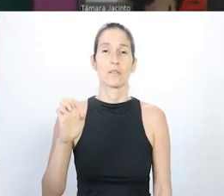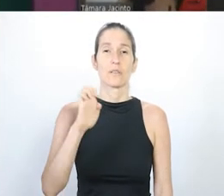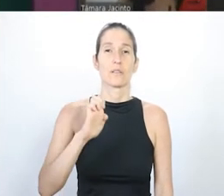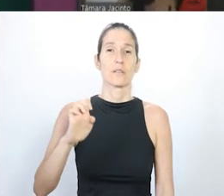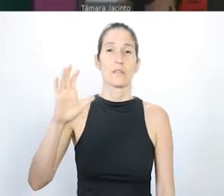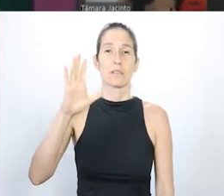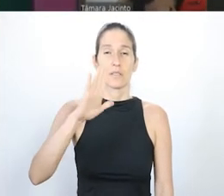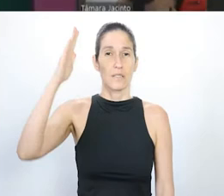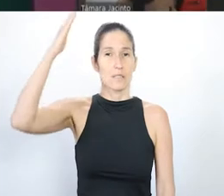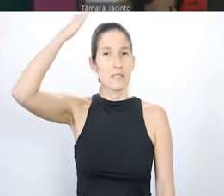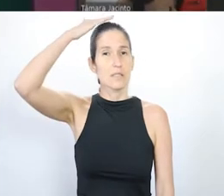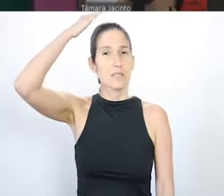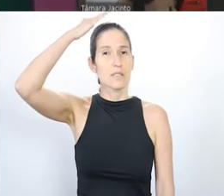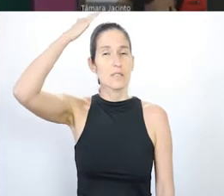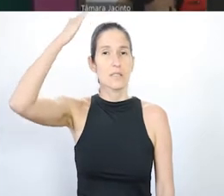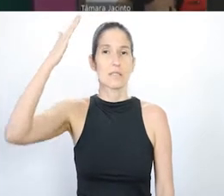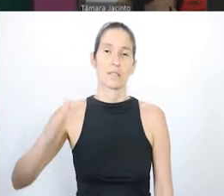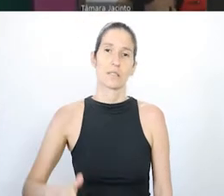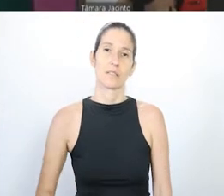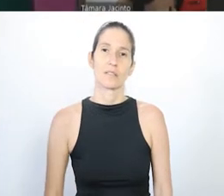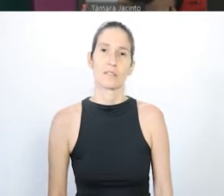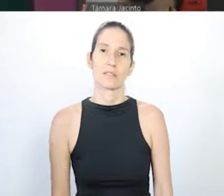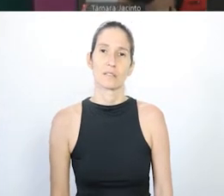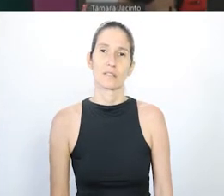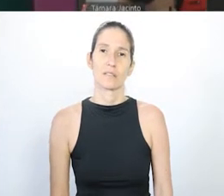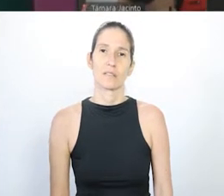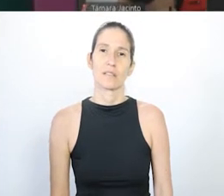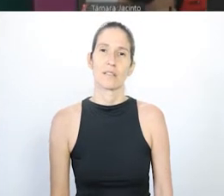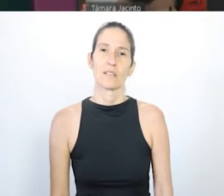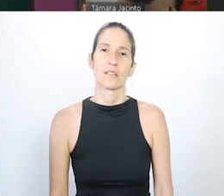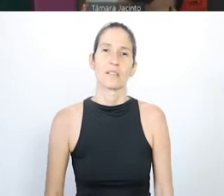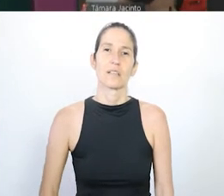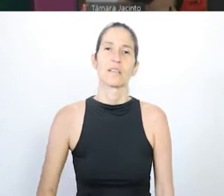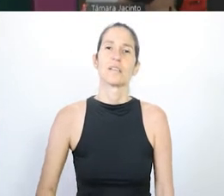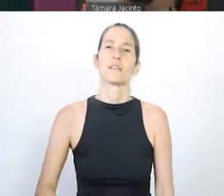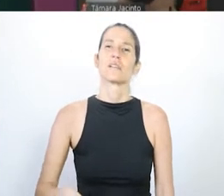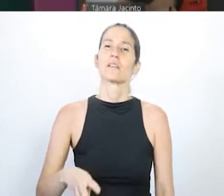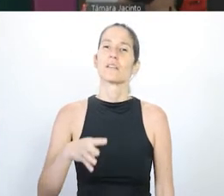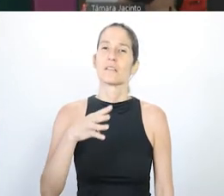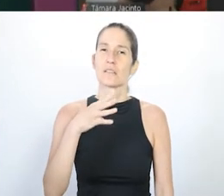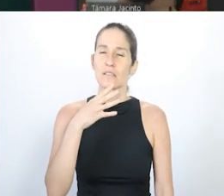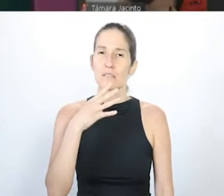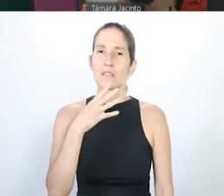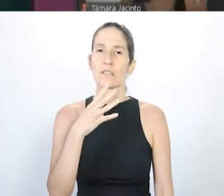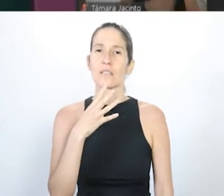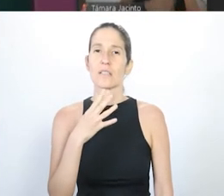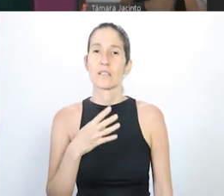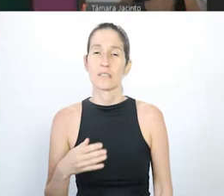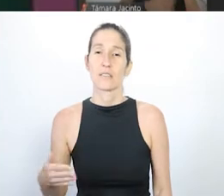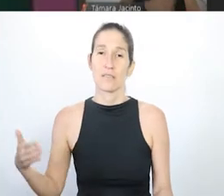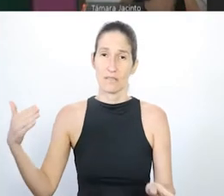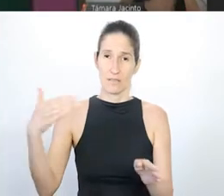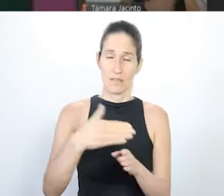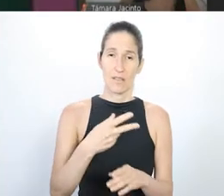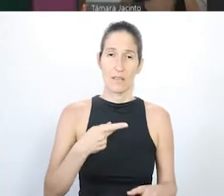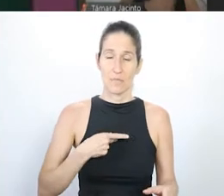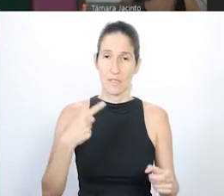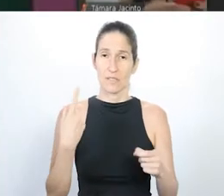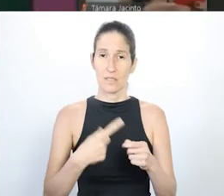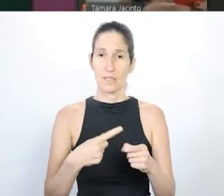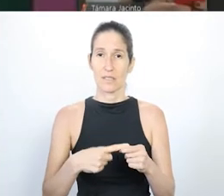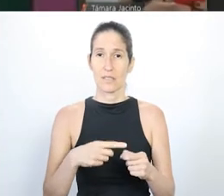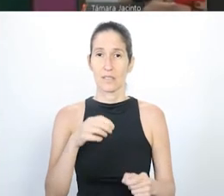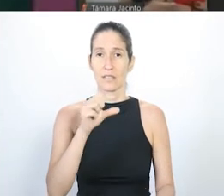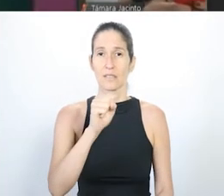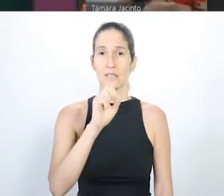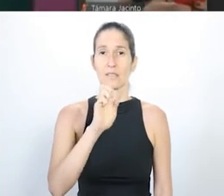há muito tempo que eles estiveram aqui no Sesc, na nossa sede. Pessoal muito bom,